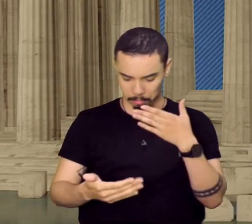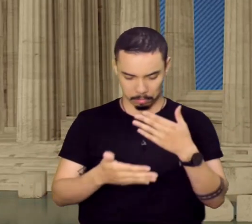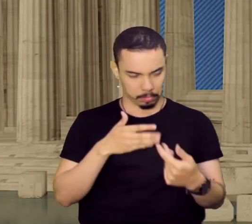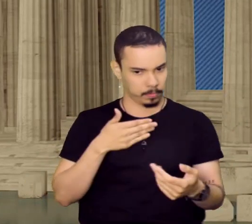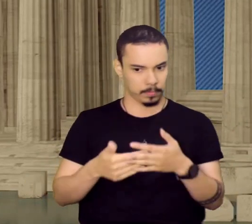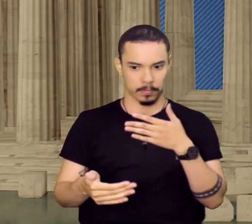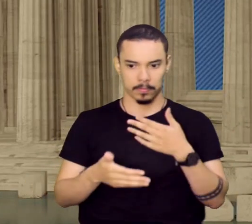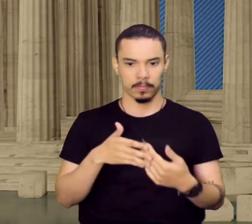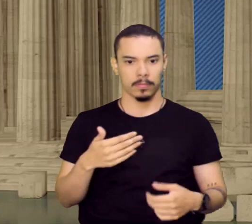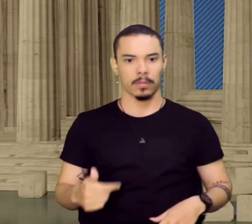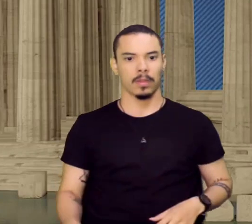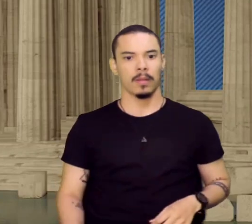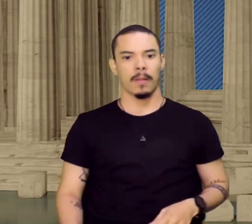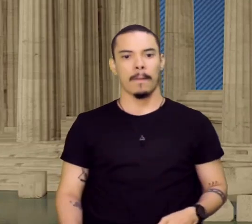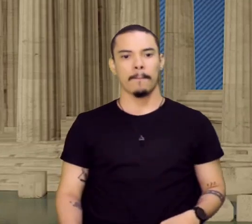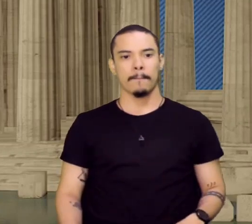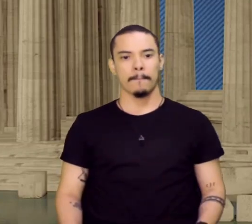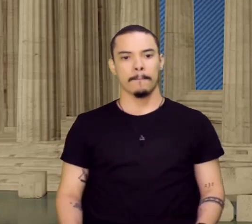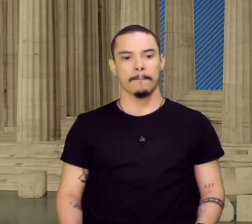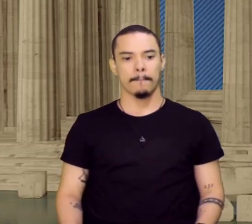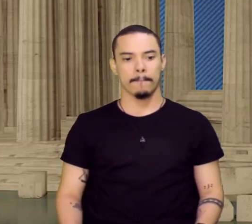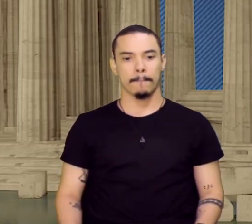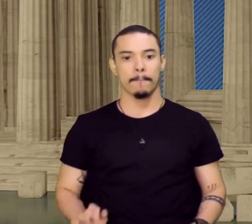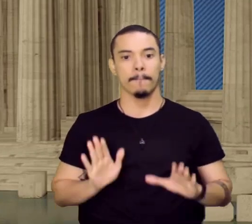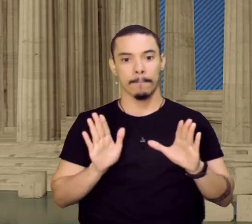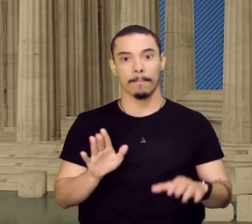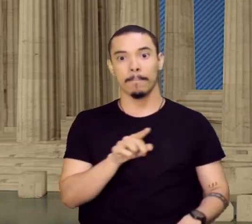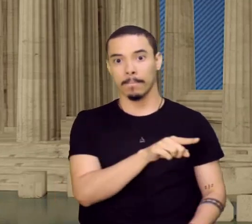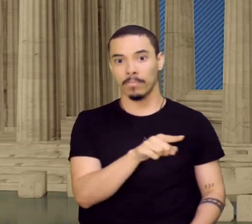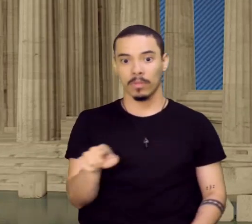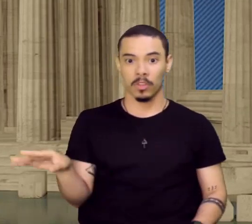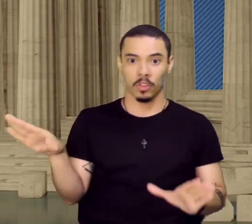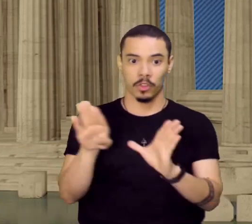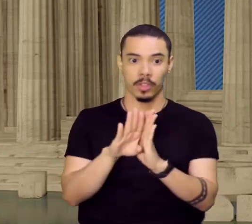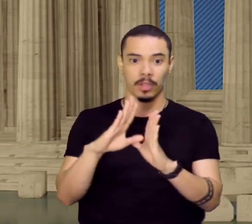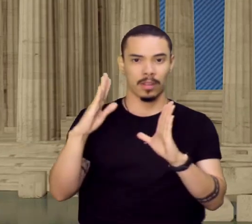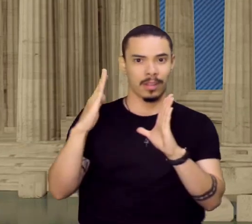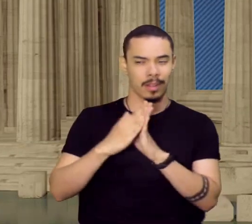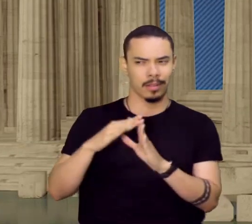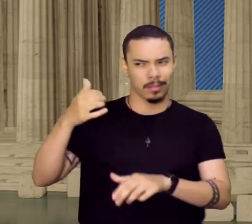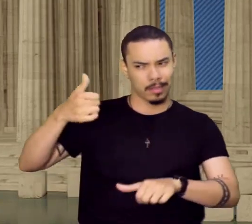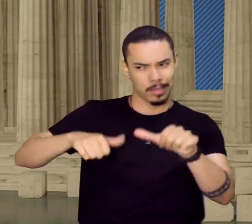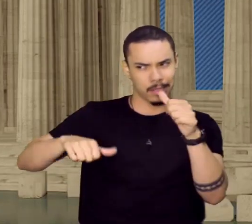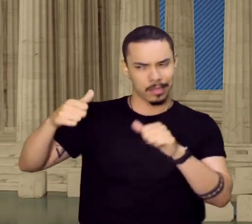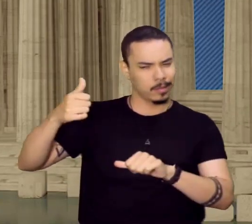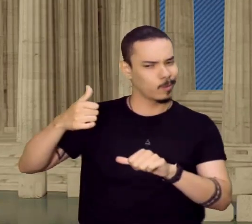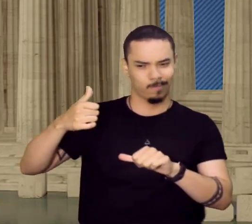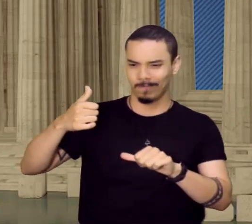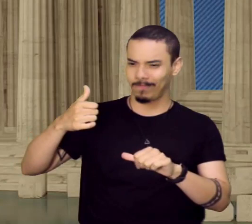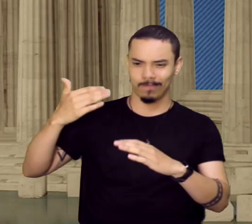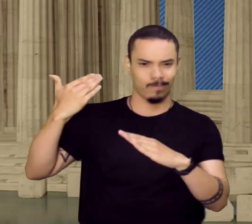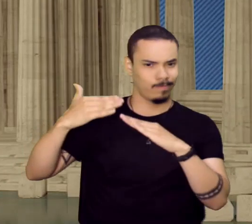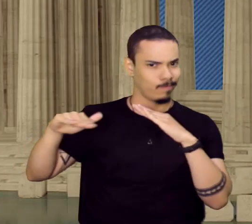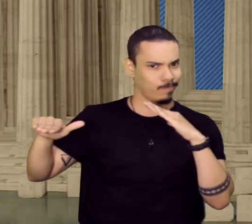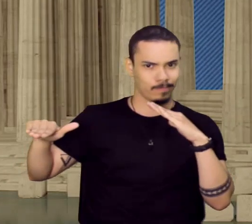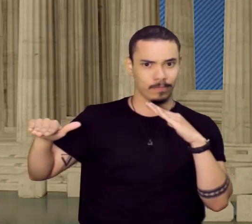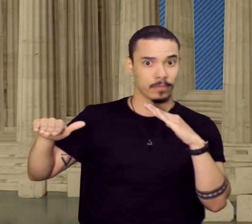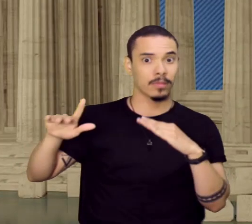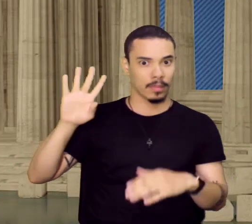só de filosofia. Aí você chega em casa, analisa e discorda. Isso é legal, sabe por